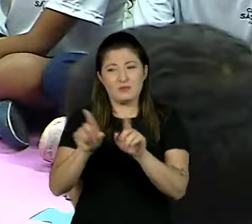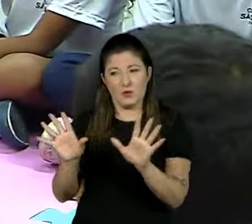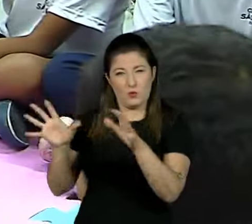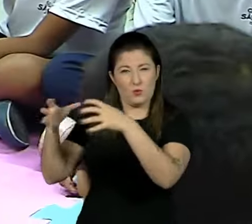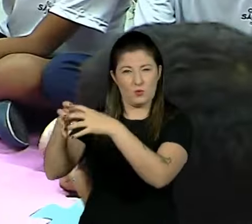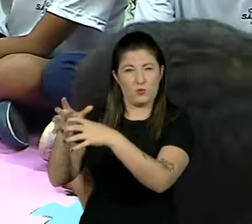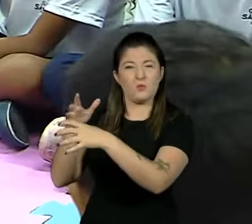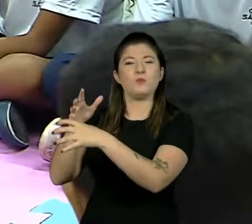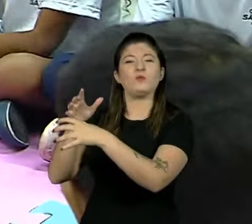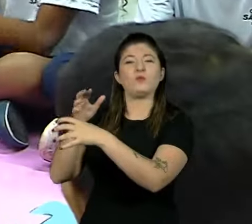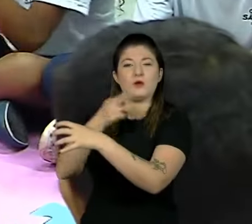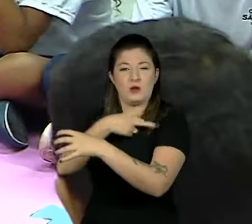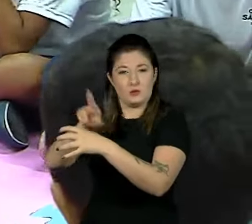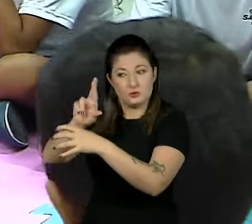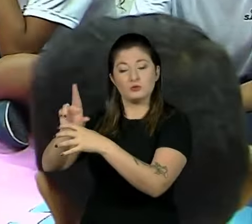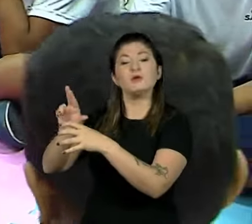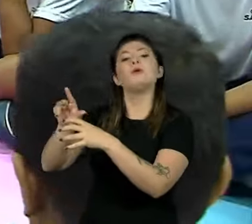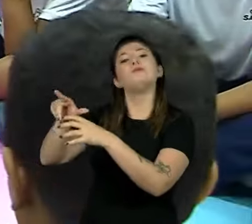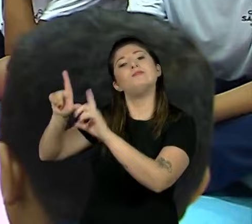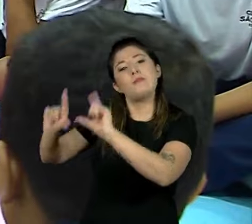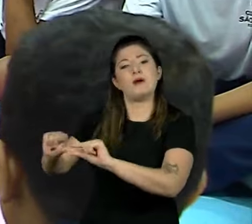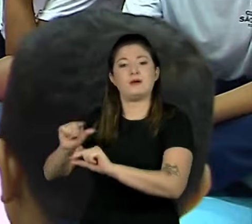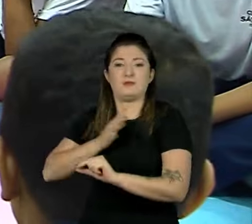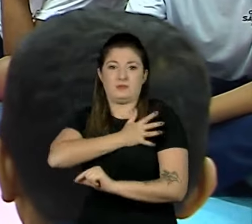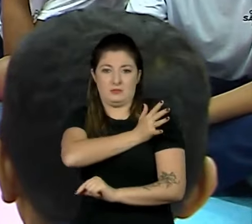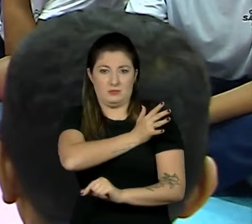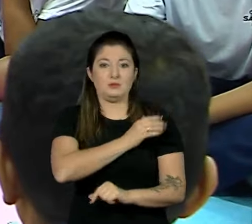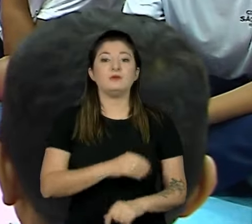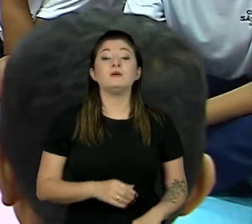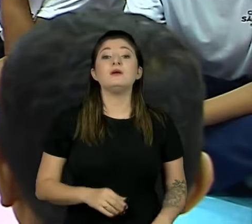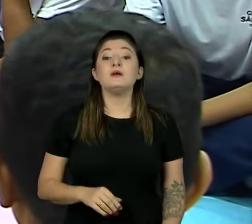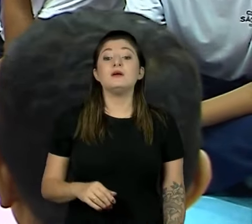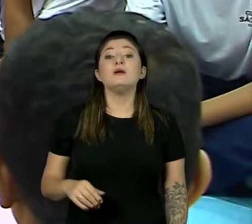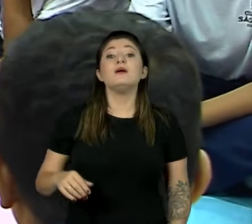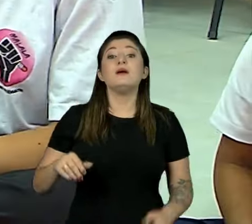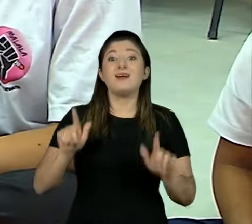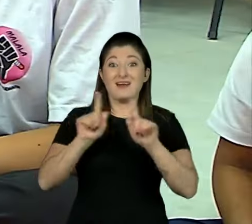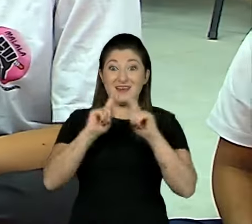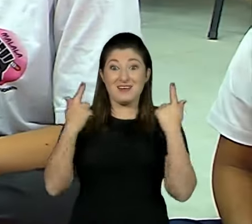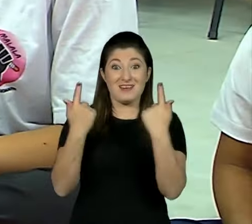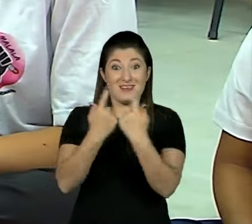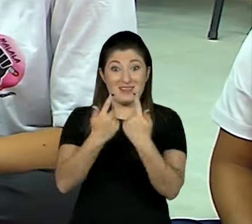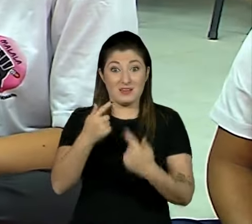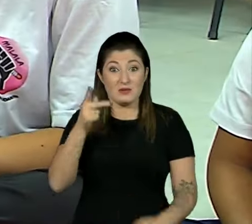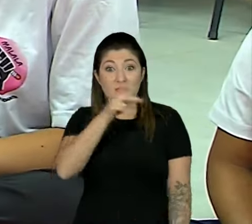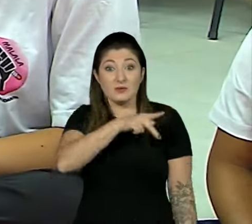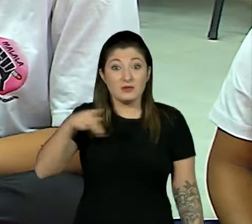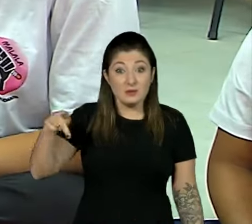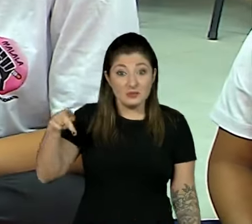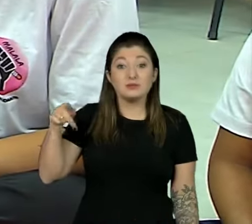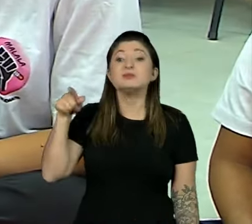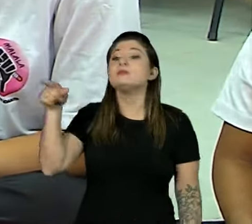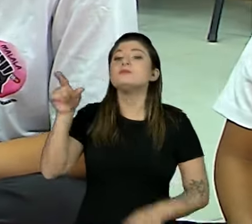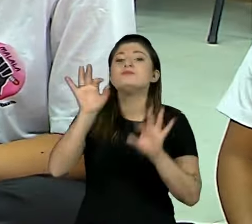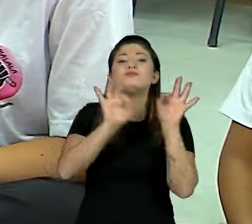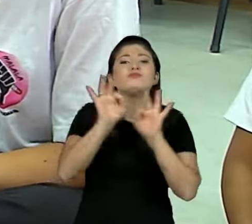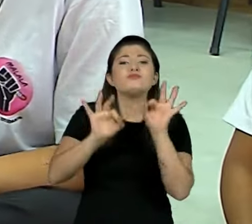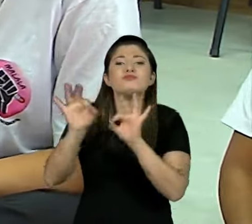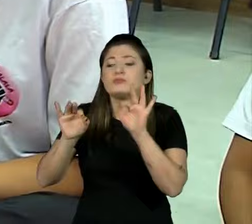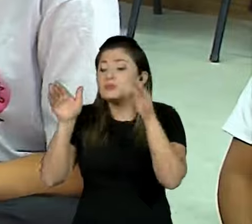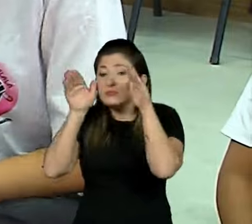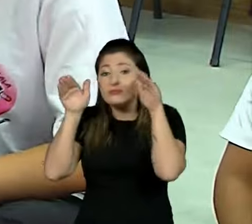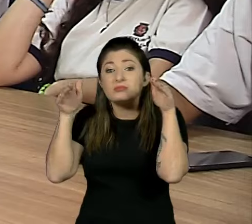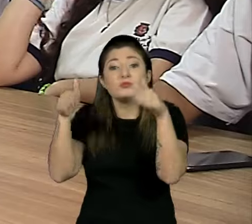Em 2023, Isabela, junto ao Grêmio, no qual é presidente atualmente, planejou uma ação exclusiva sobre o